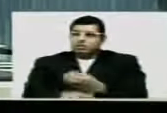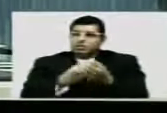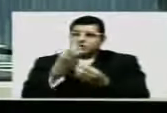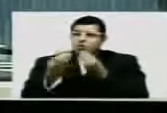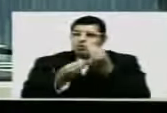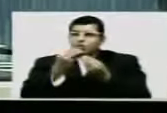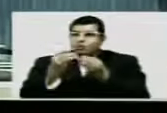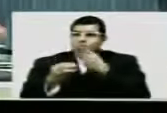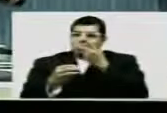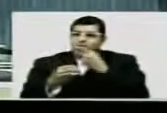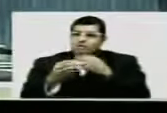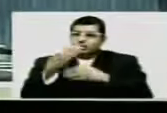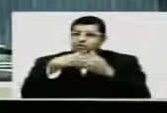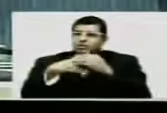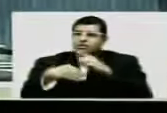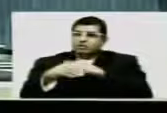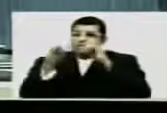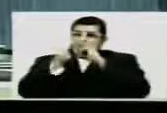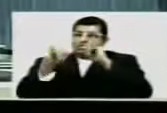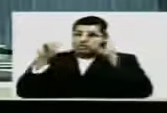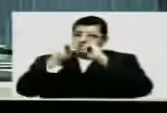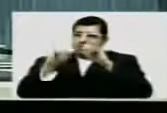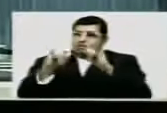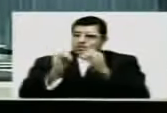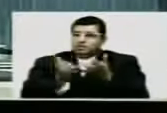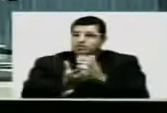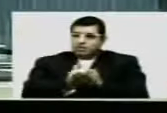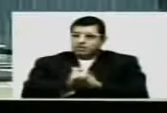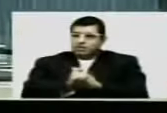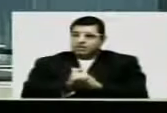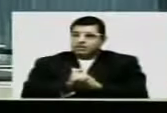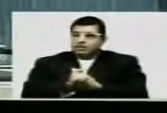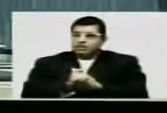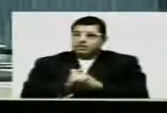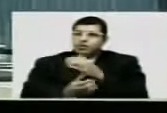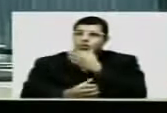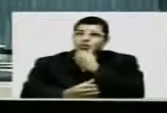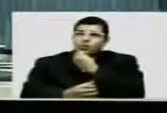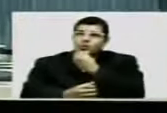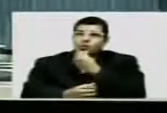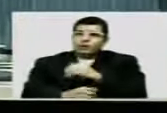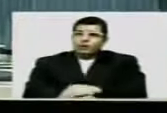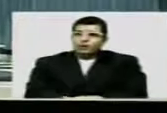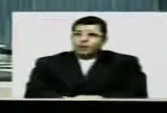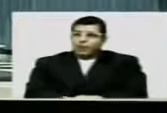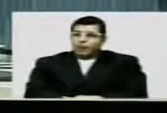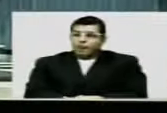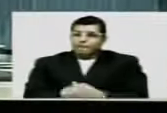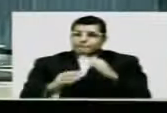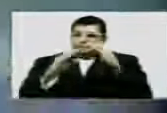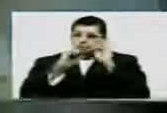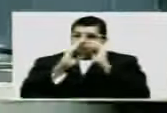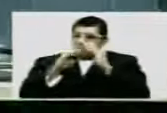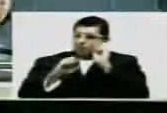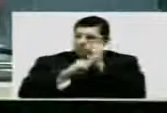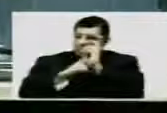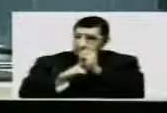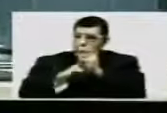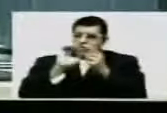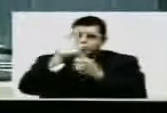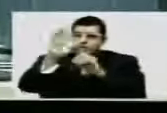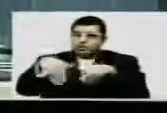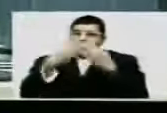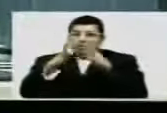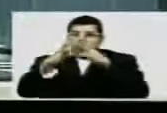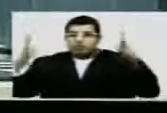Quando questionei sobre isso, tive a informação de que o senhor José Lobo viria a esta casa expor aos deputados